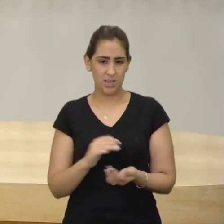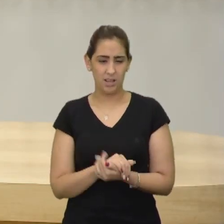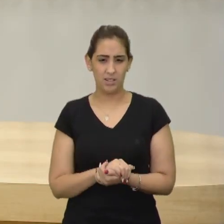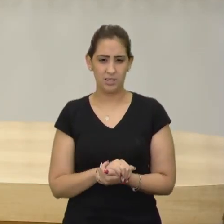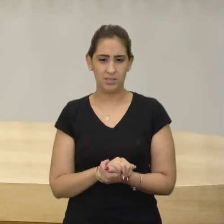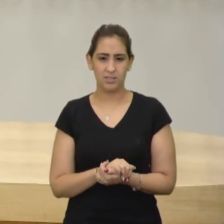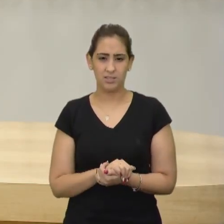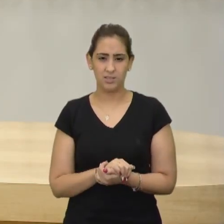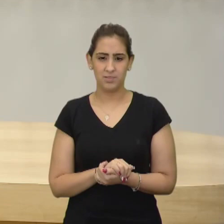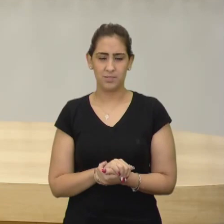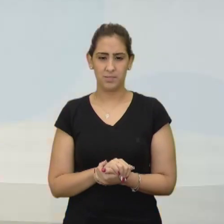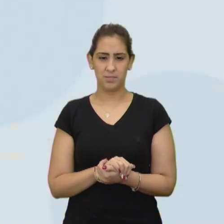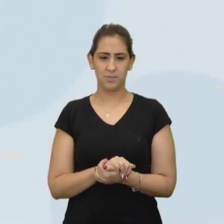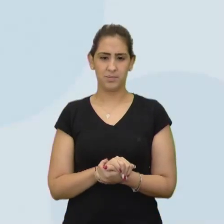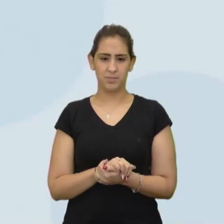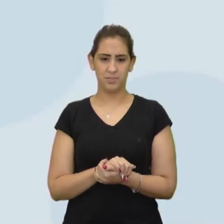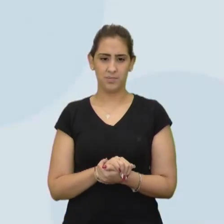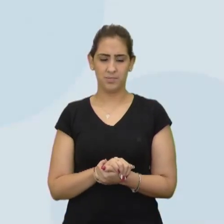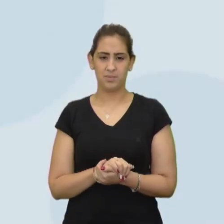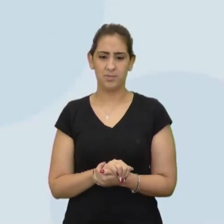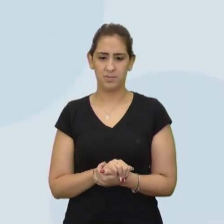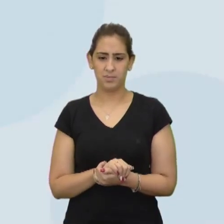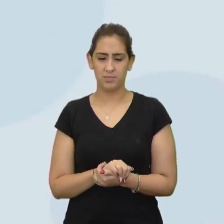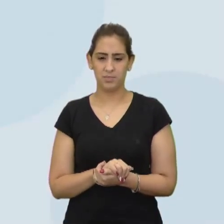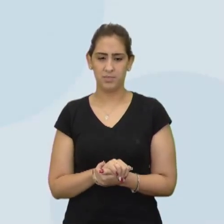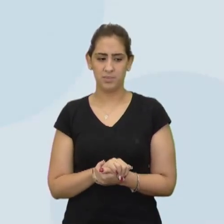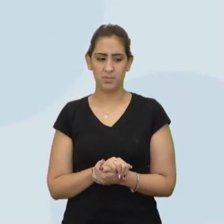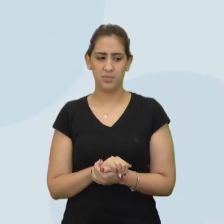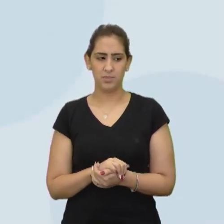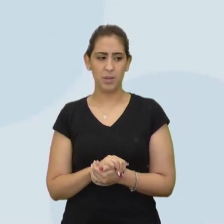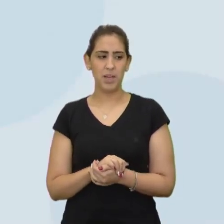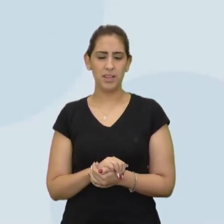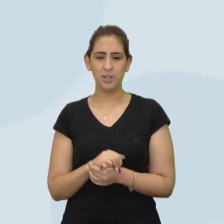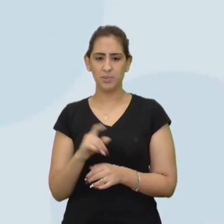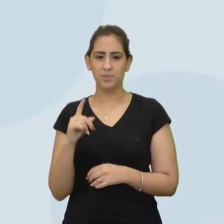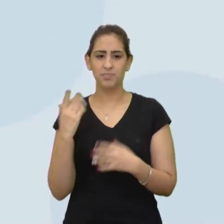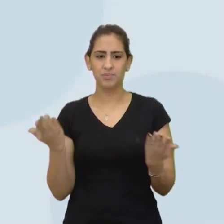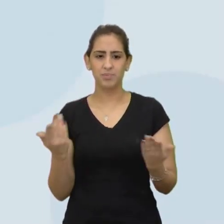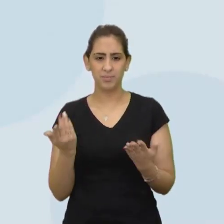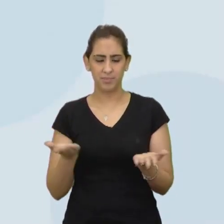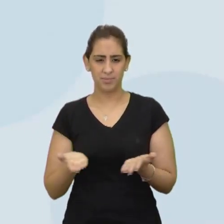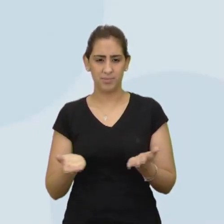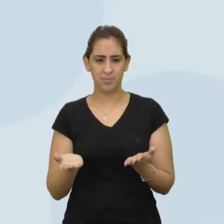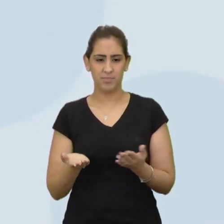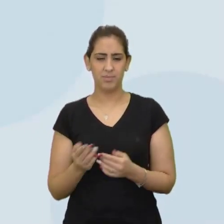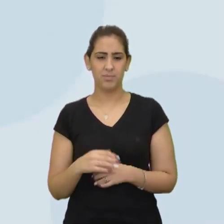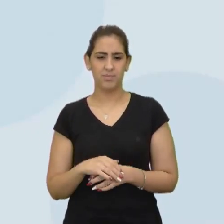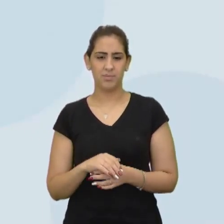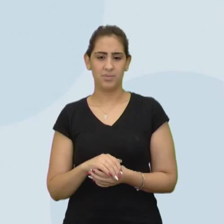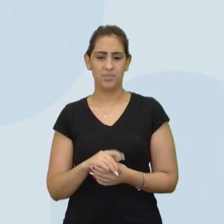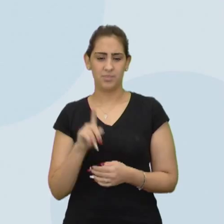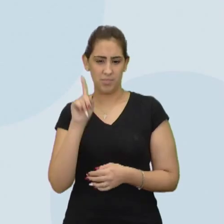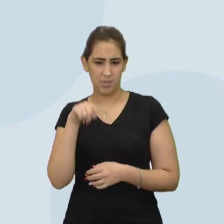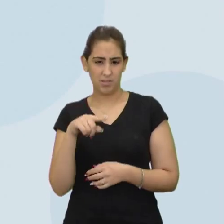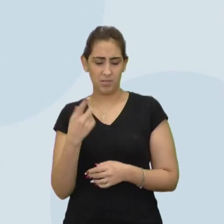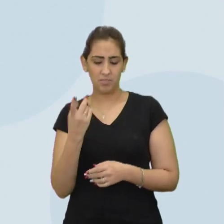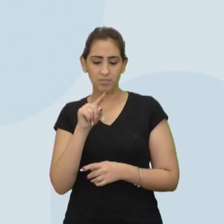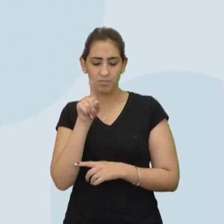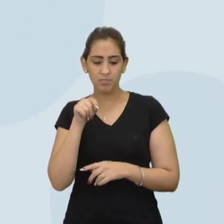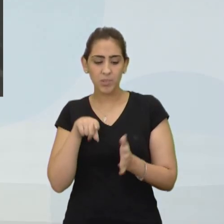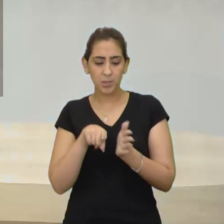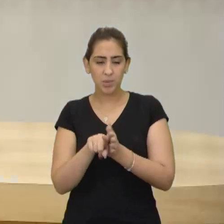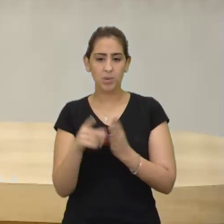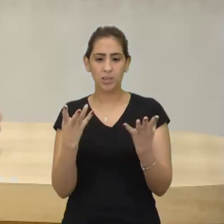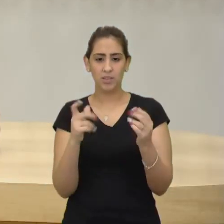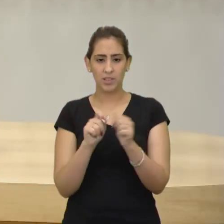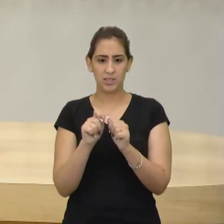É difícil, né? Então vejam aí na tela. Será que isso agora é literatura? Bom, essa era uma provocação que eu queria fazer com